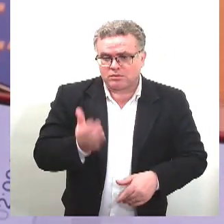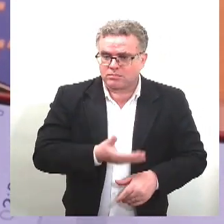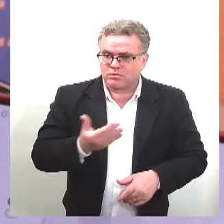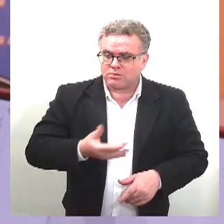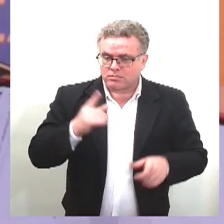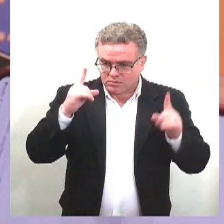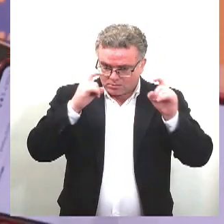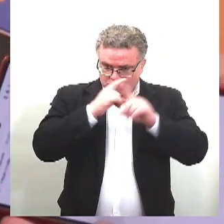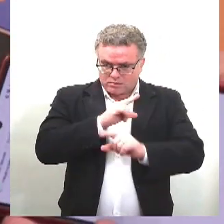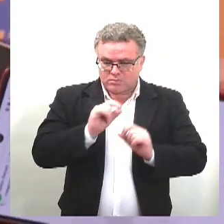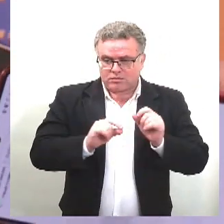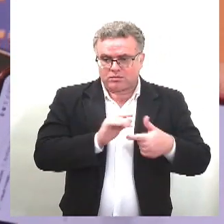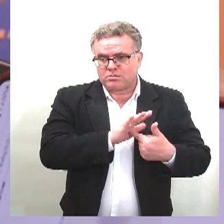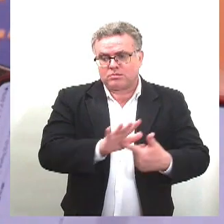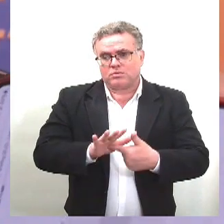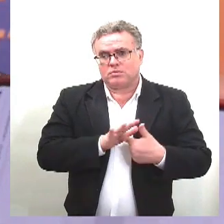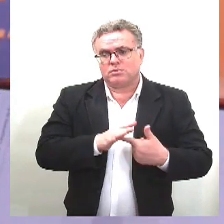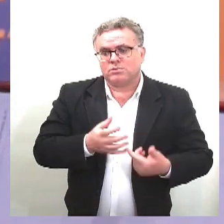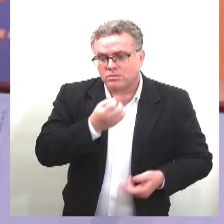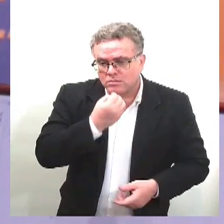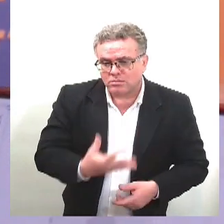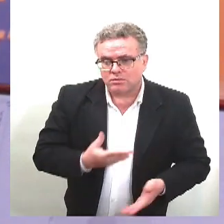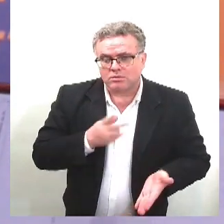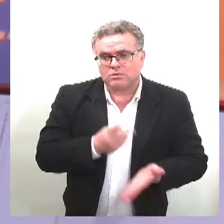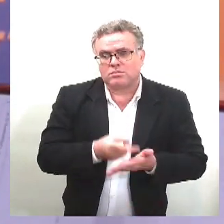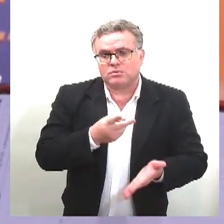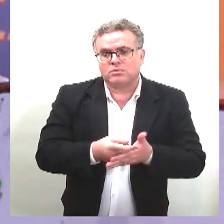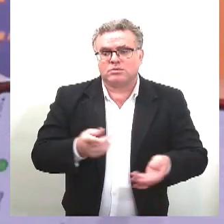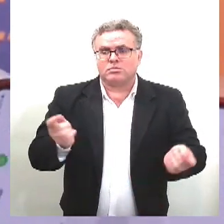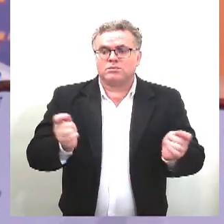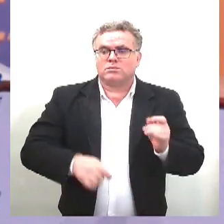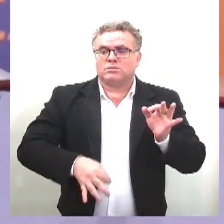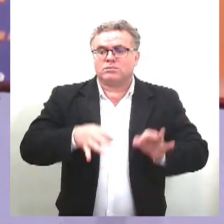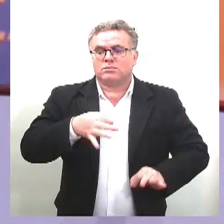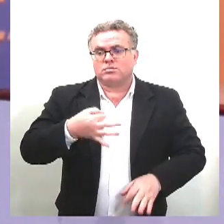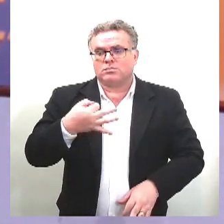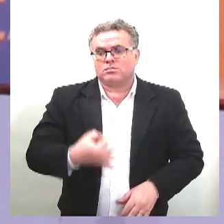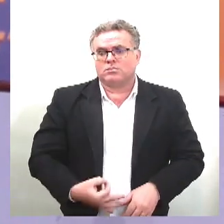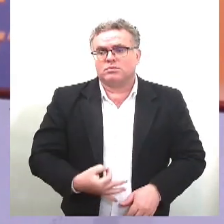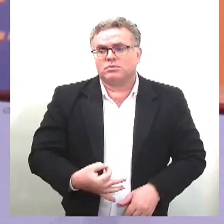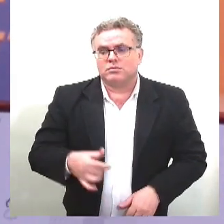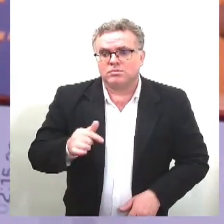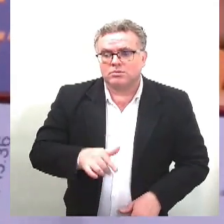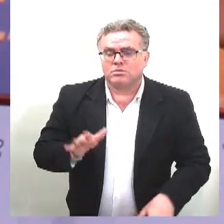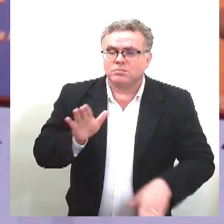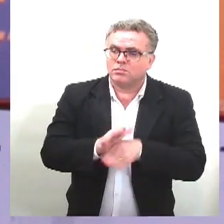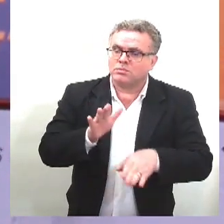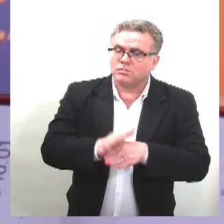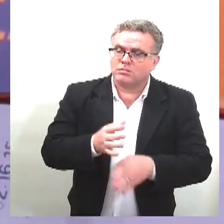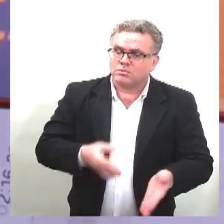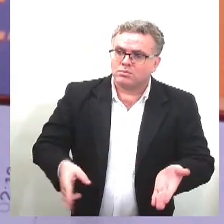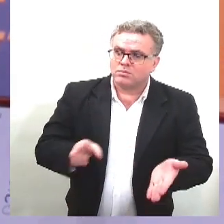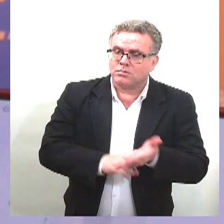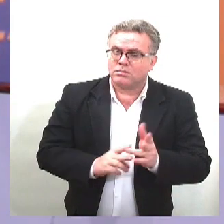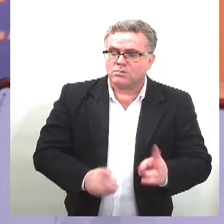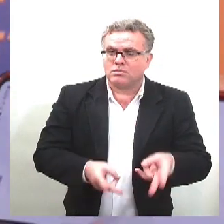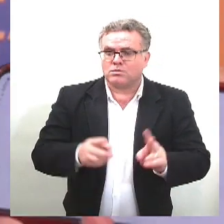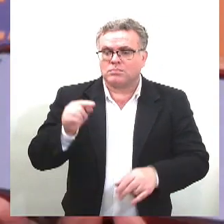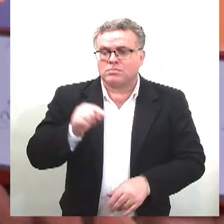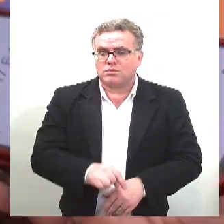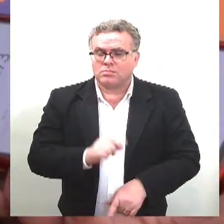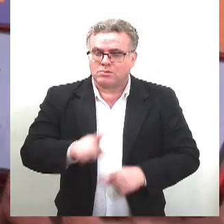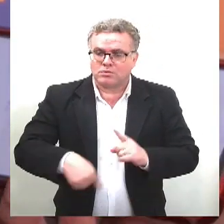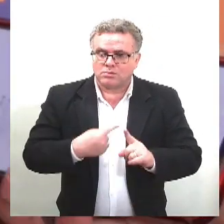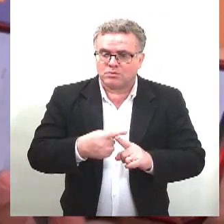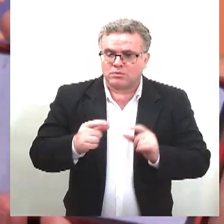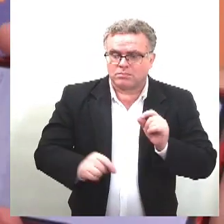É sempre bom a gente poder fazer essa justiça, porque é uma casa que tem nos ajudado muito a fazer Sergipe avançar cada vez mais. E é importante lembrar também,